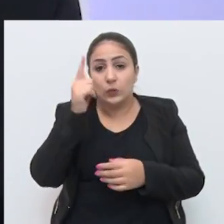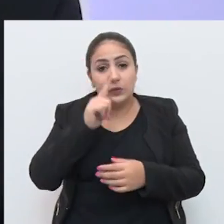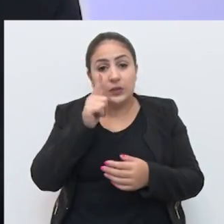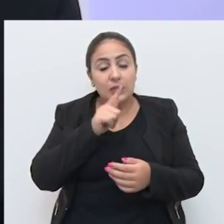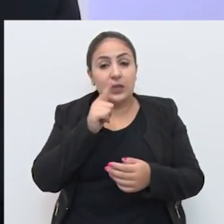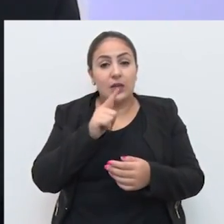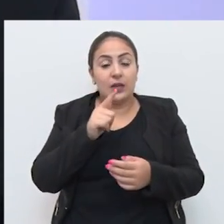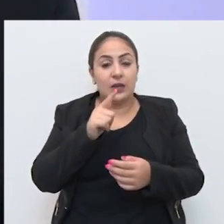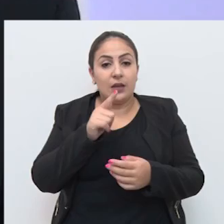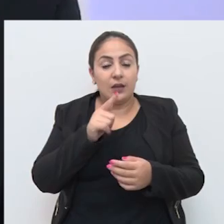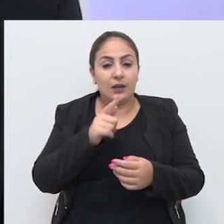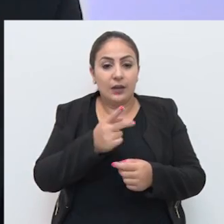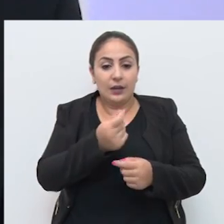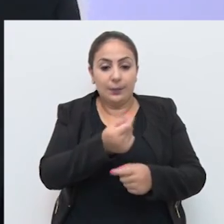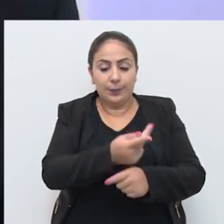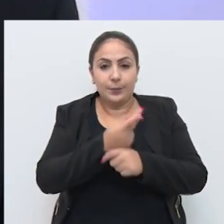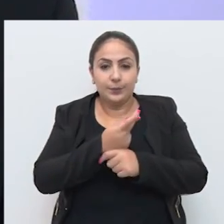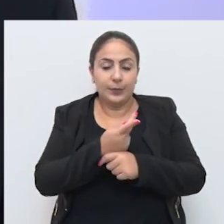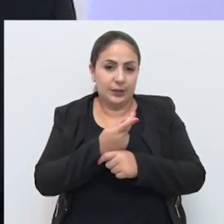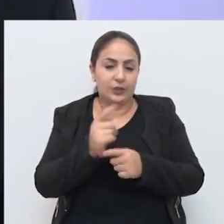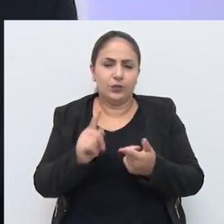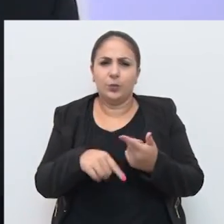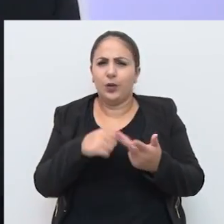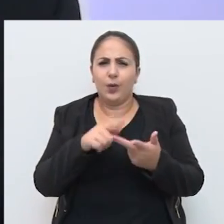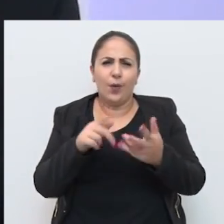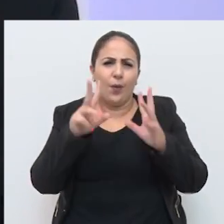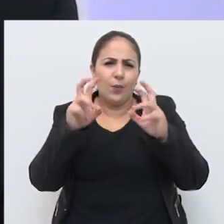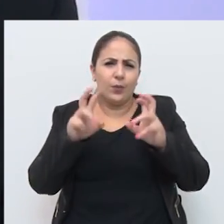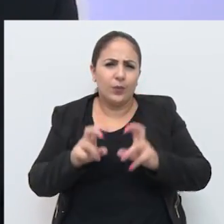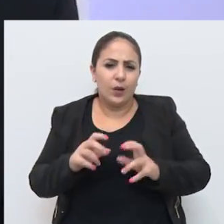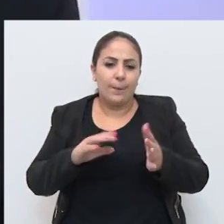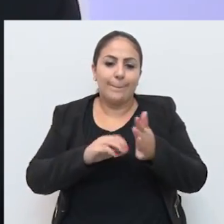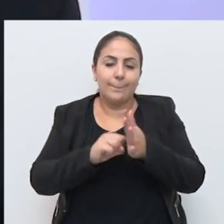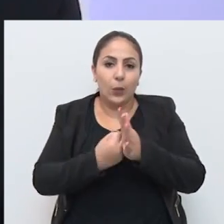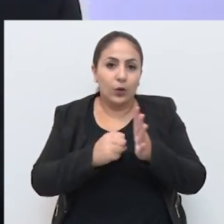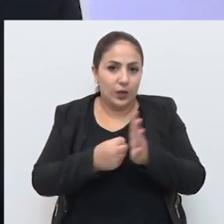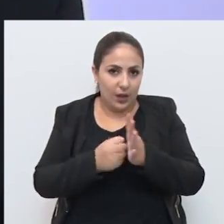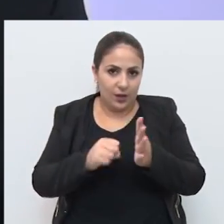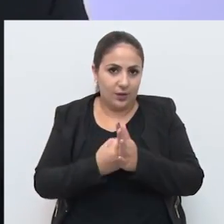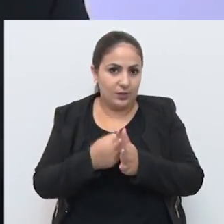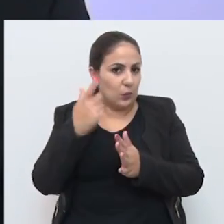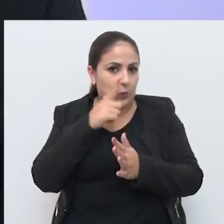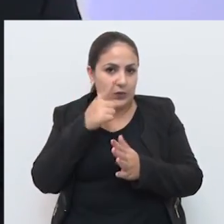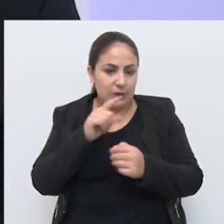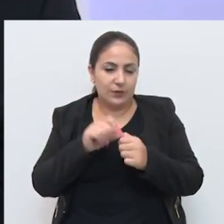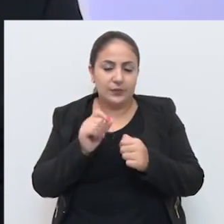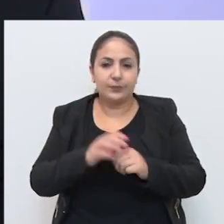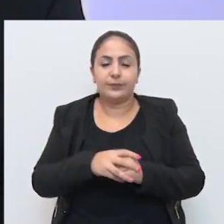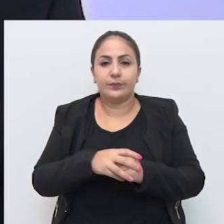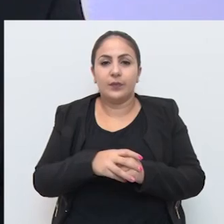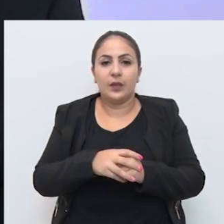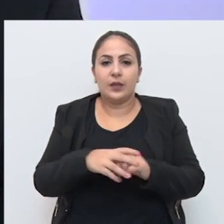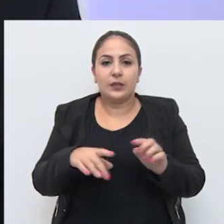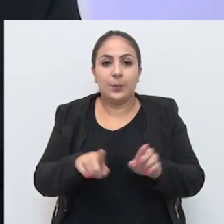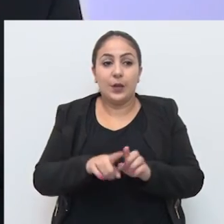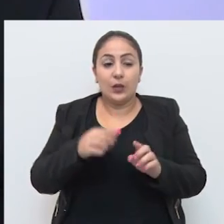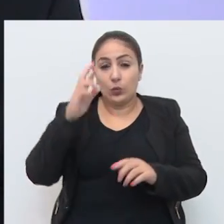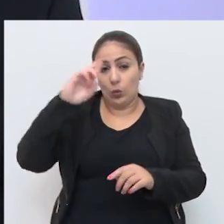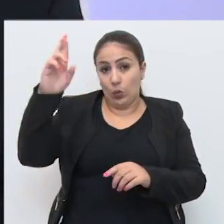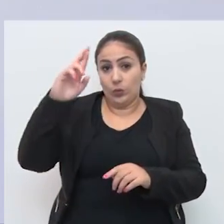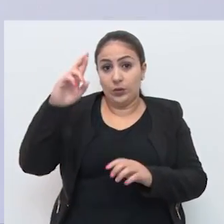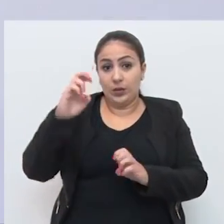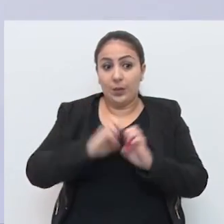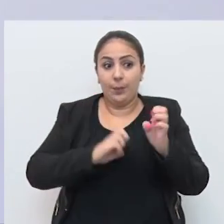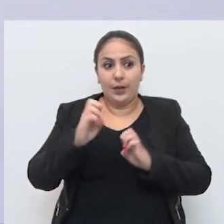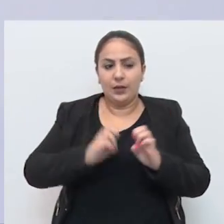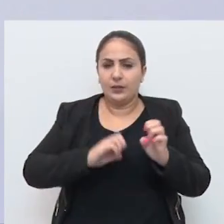empréstimo, alguma atualização cadastral, fazer alguma operação específica. Então, ele tem algumas repercussões, sem contar, claro, proprietários de empresa, eles